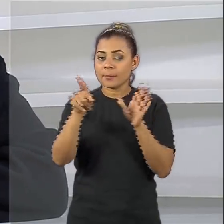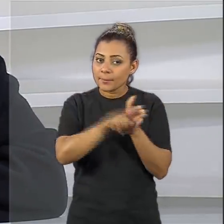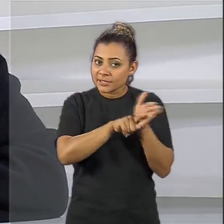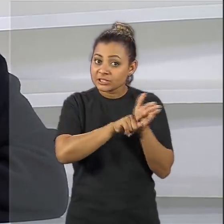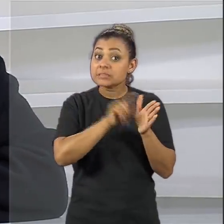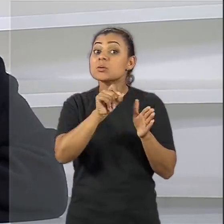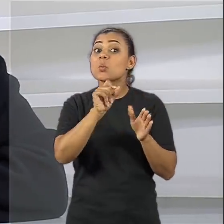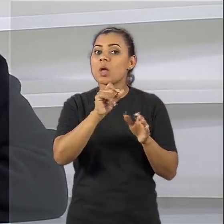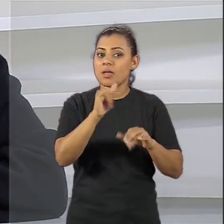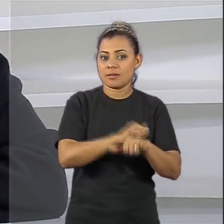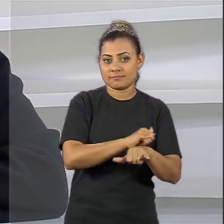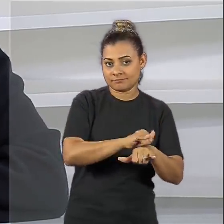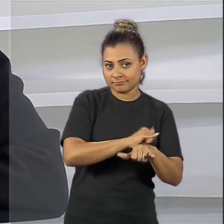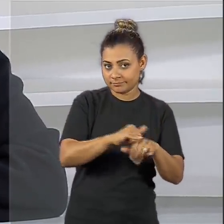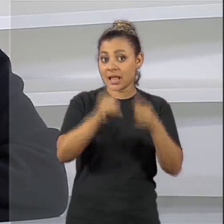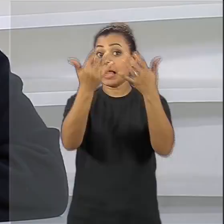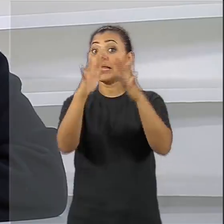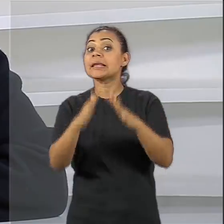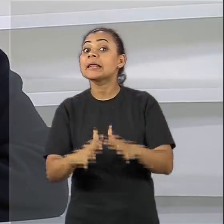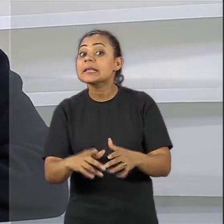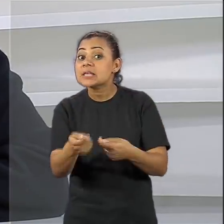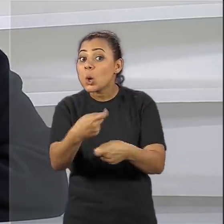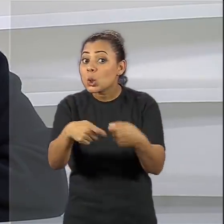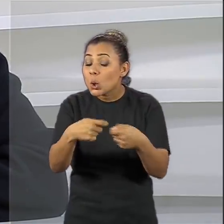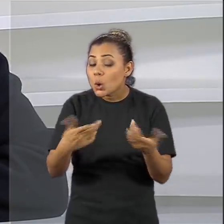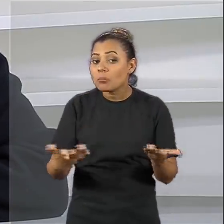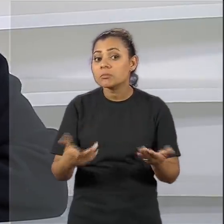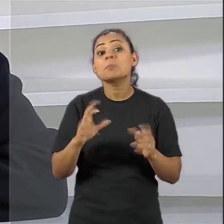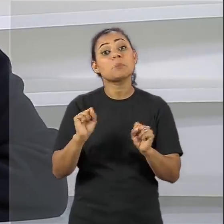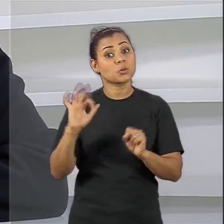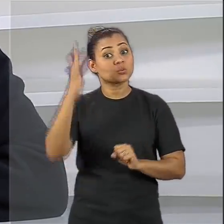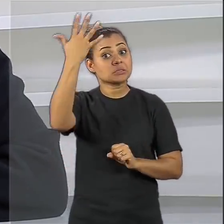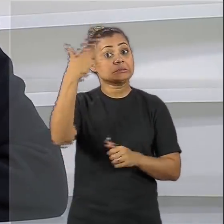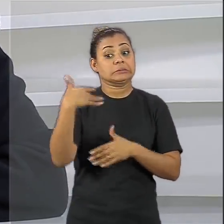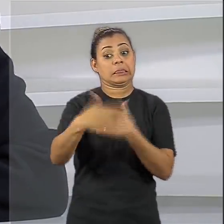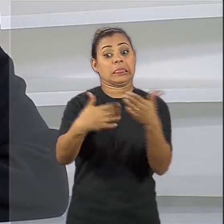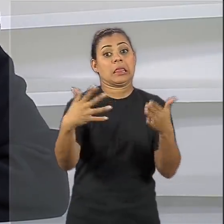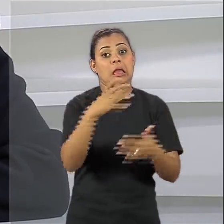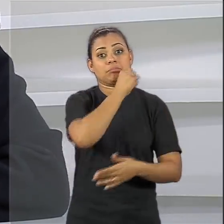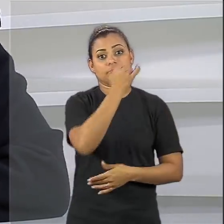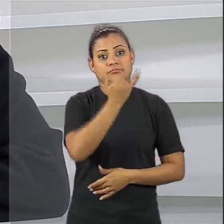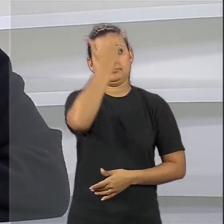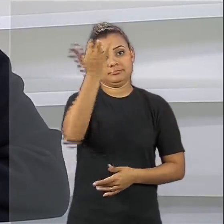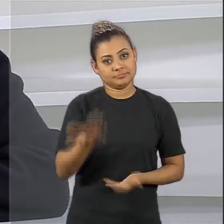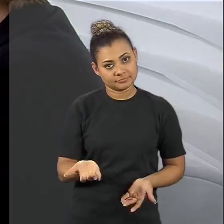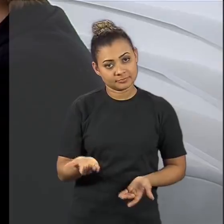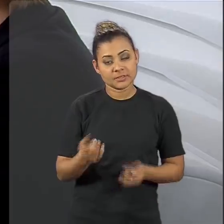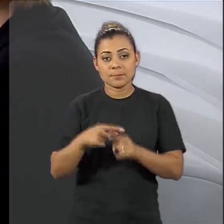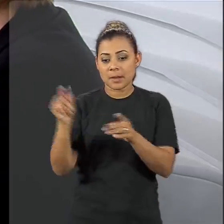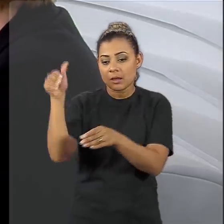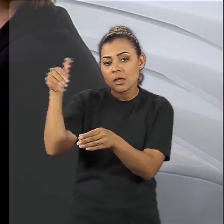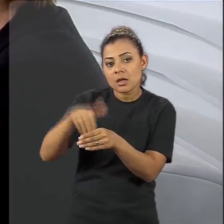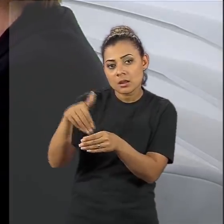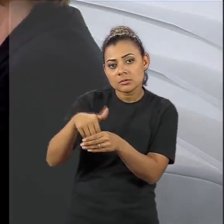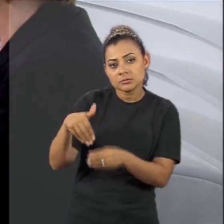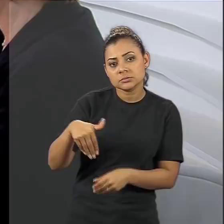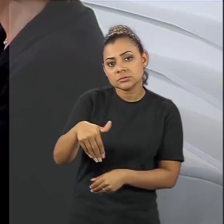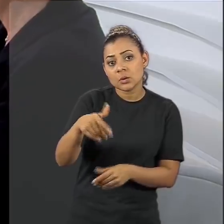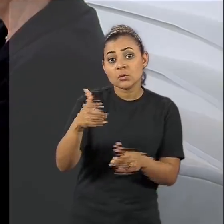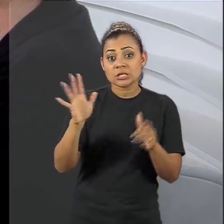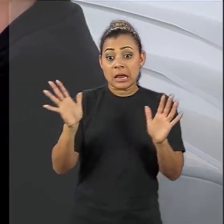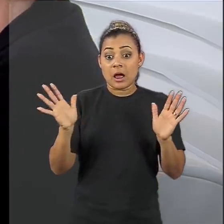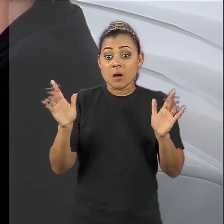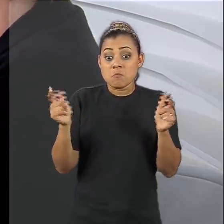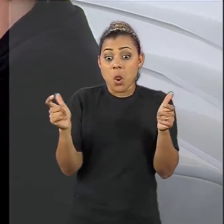etc., crise econômica e tal, sempre pode acontecer alguma coisa. Mas, de qualquer forma, a eleição foi afunilando